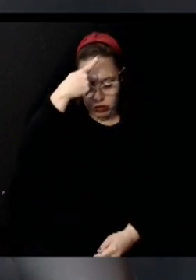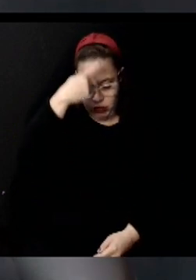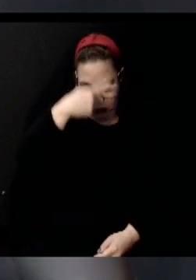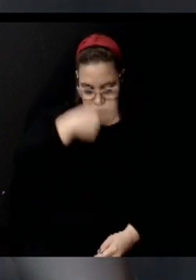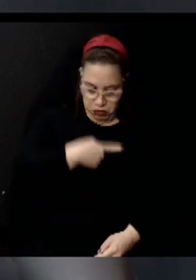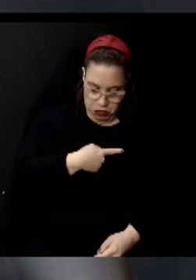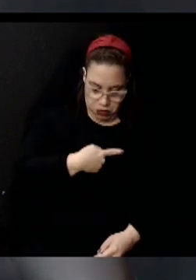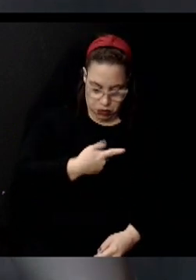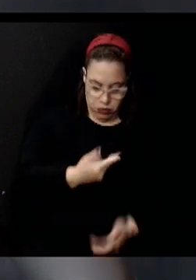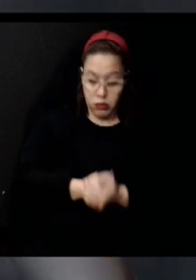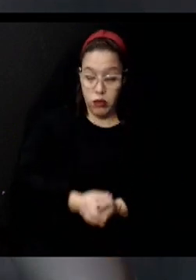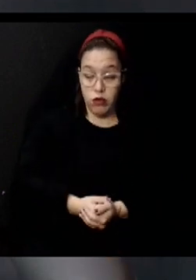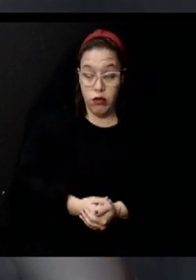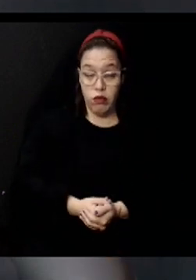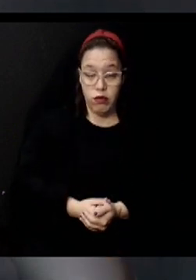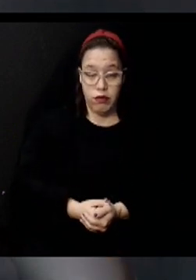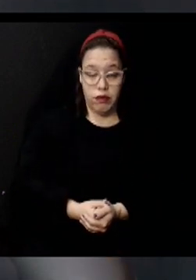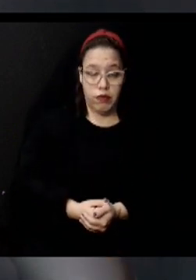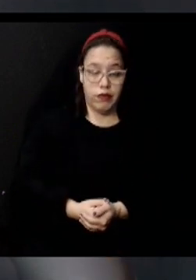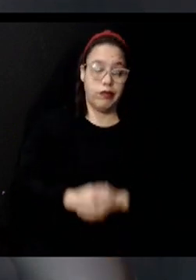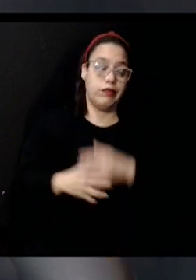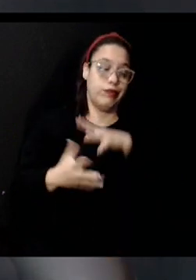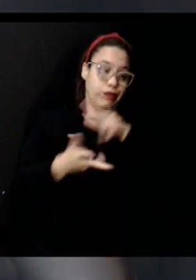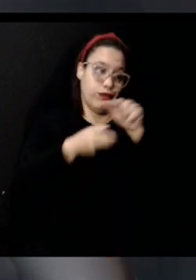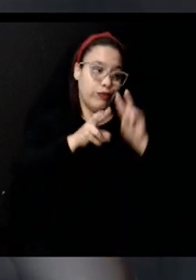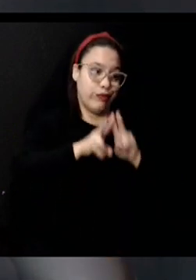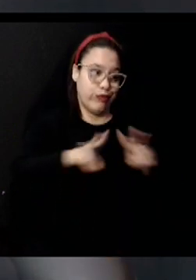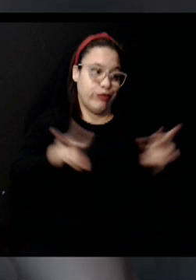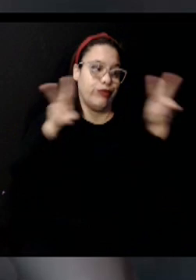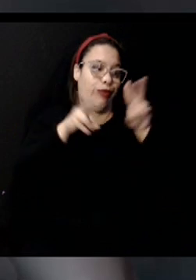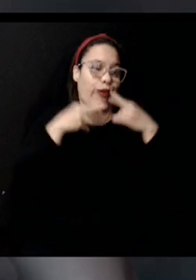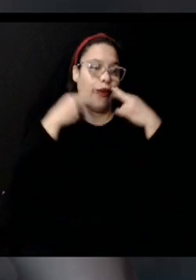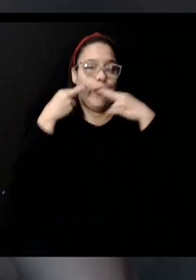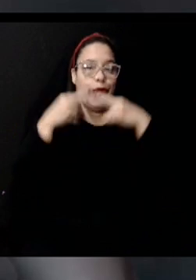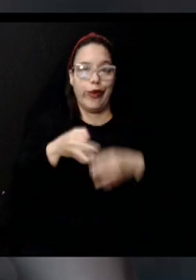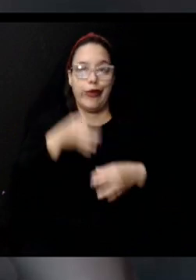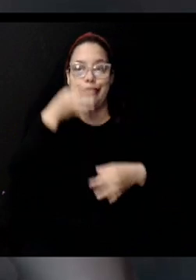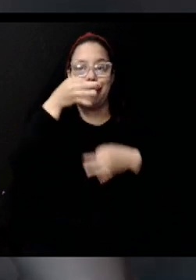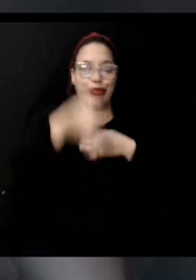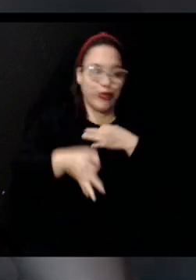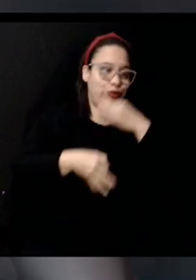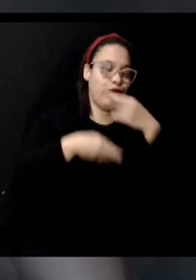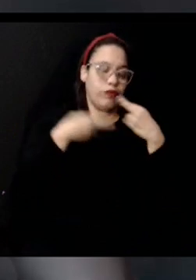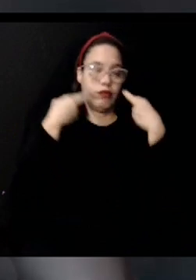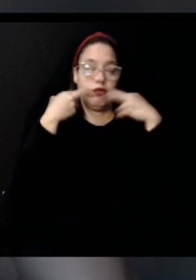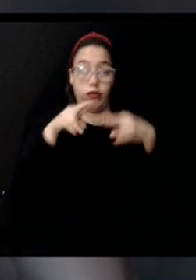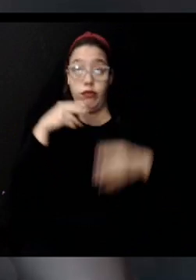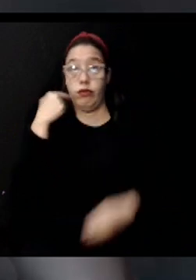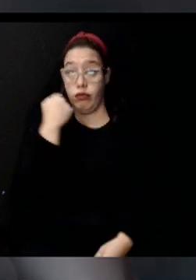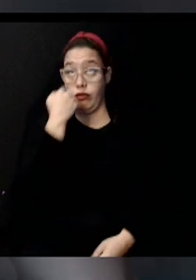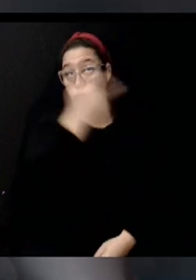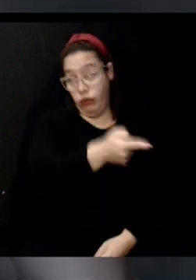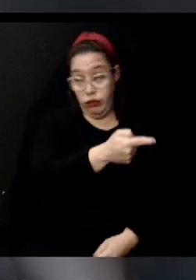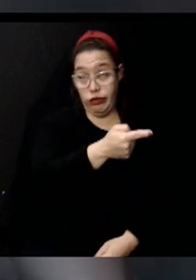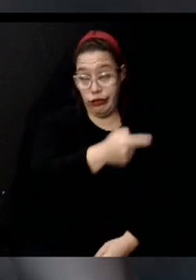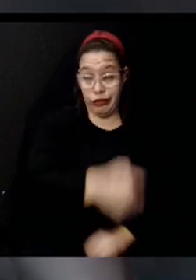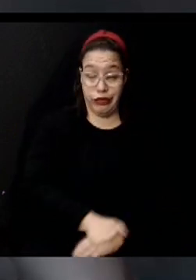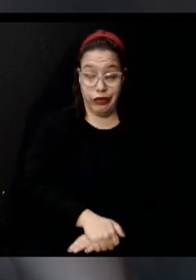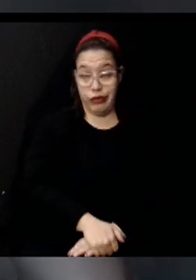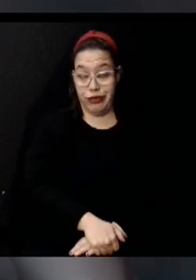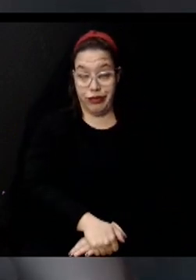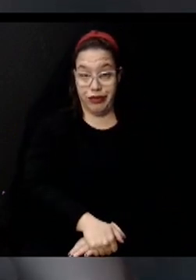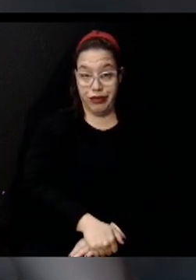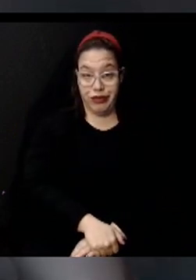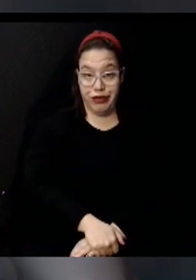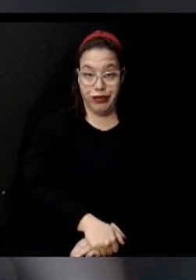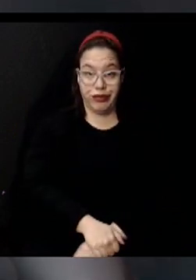mesma olhando para o mundo. olhando para o mundo, então ela critica o outro, ela reclama do outro, ela reclama não é só do